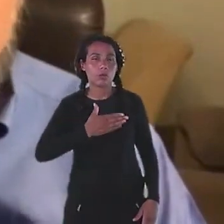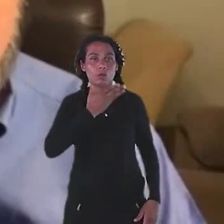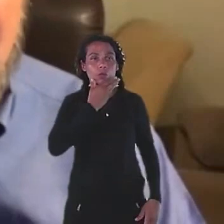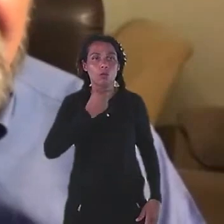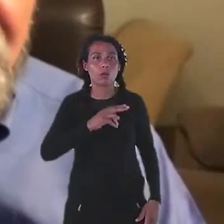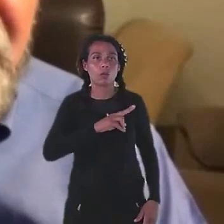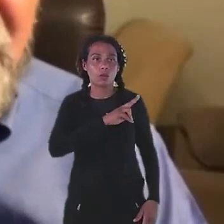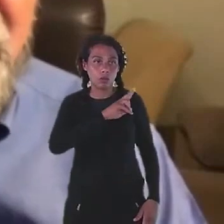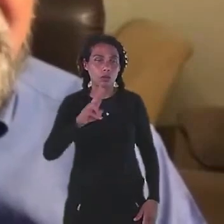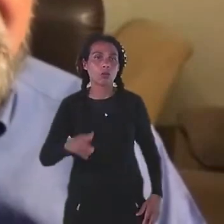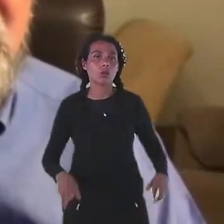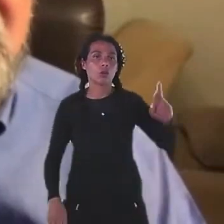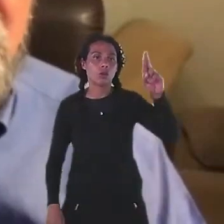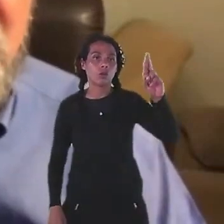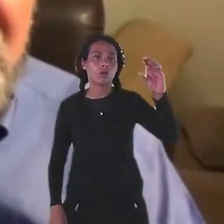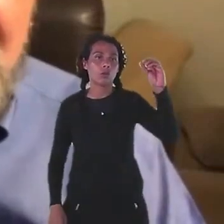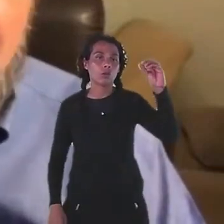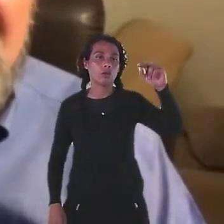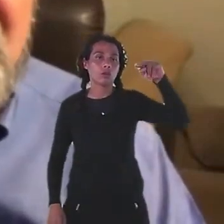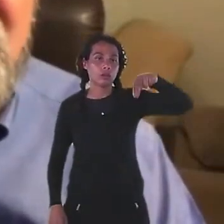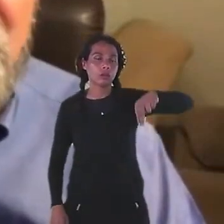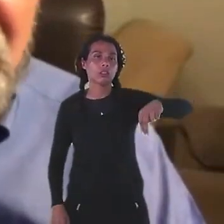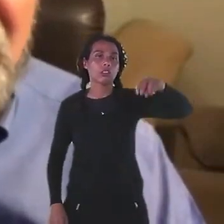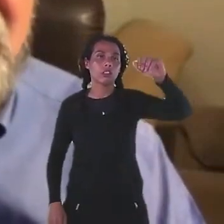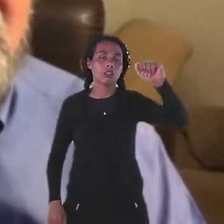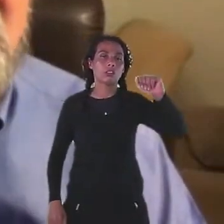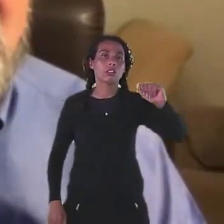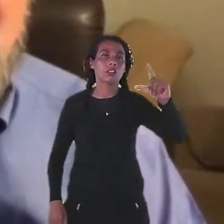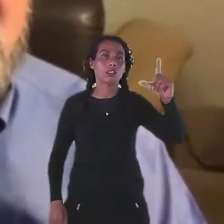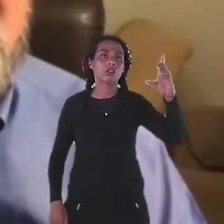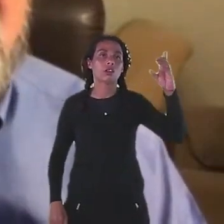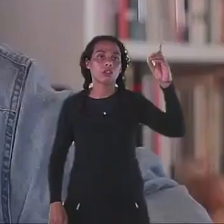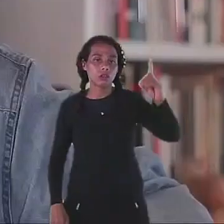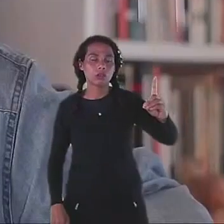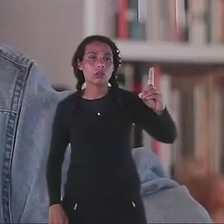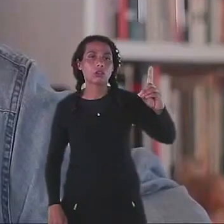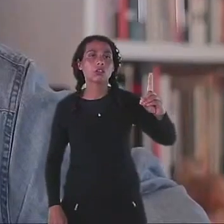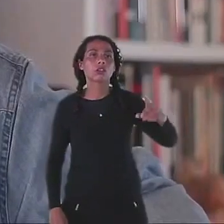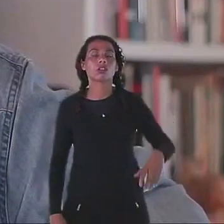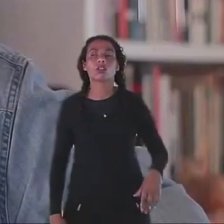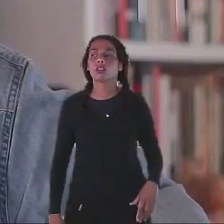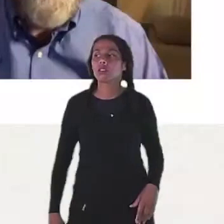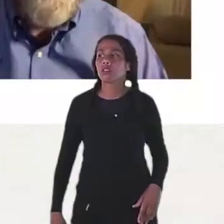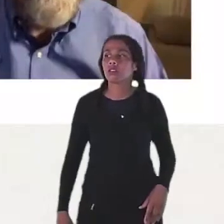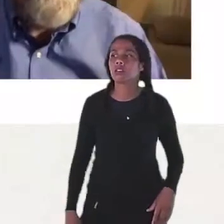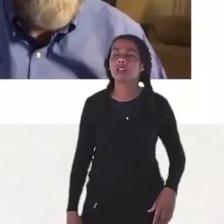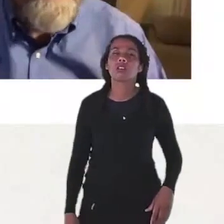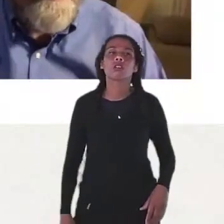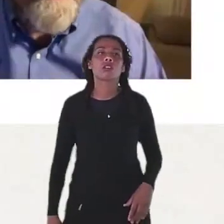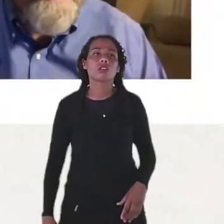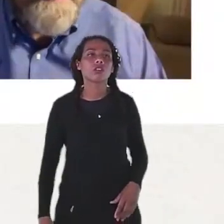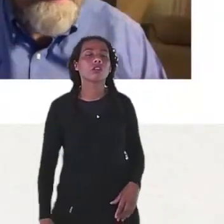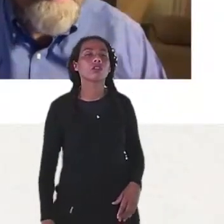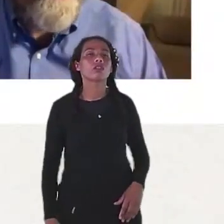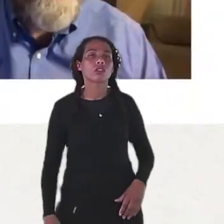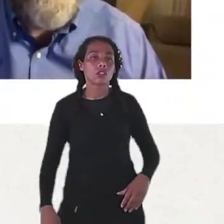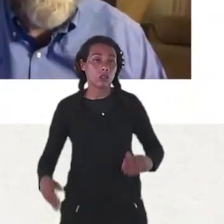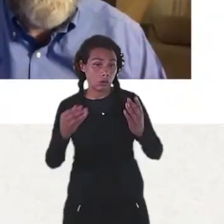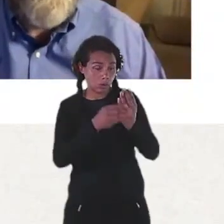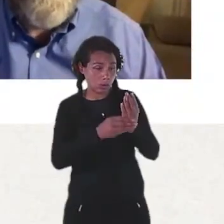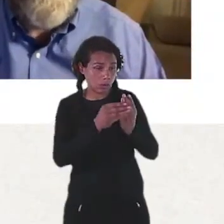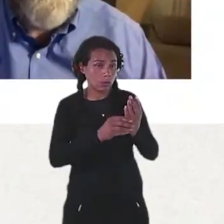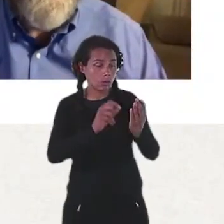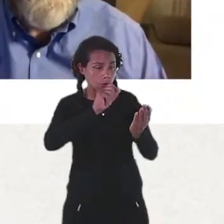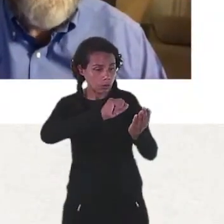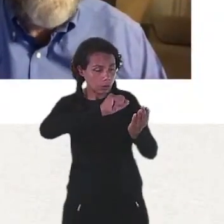também, referente à nossa visão, chama-se Brain Centric. Como é que é o nome todo dele? É Ronald Sicurel. Está na dedicatória